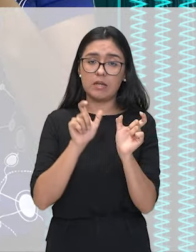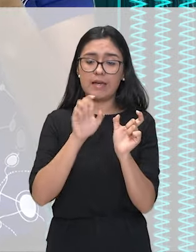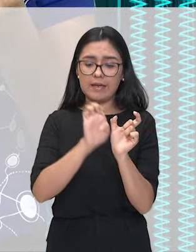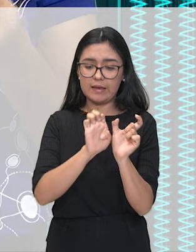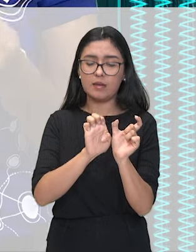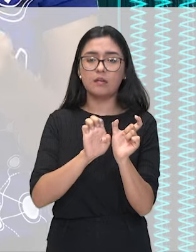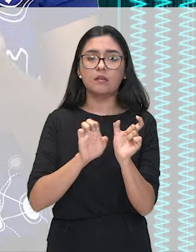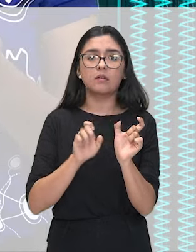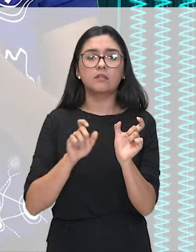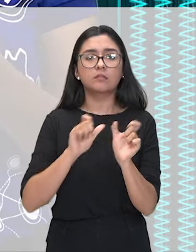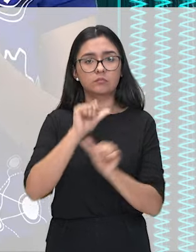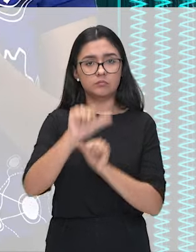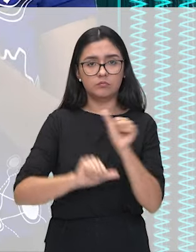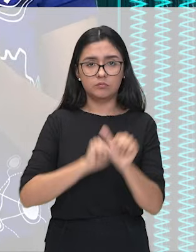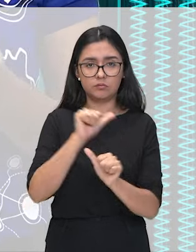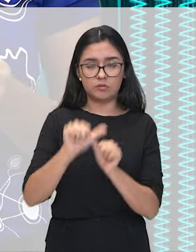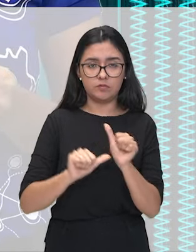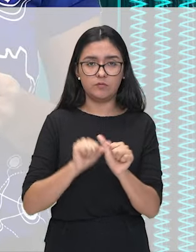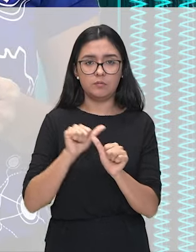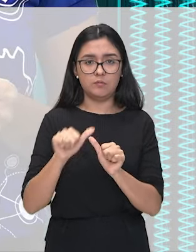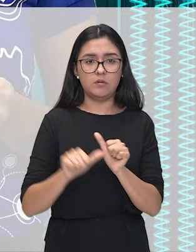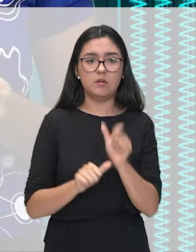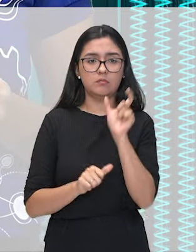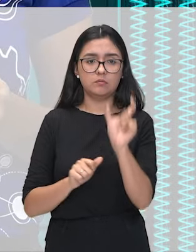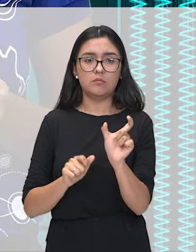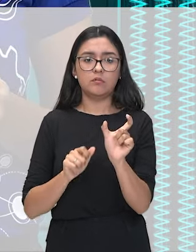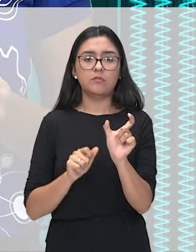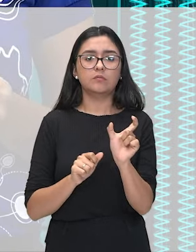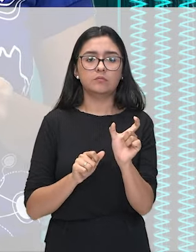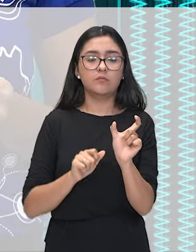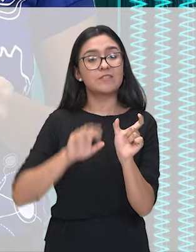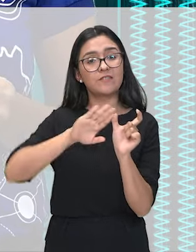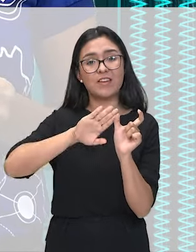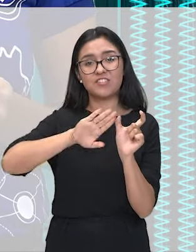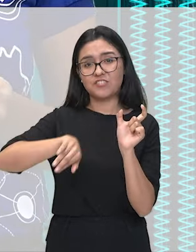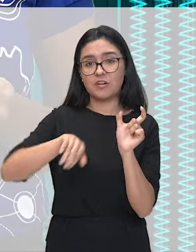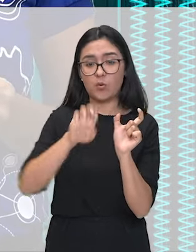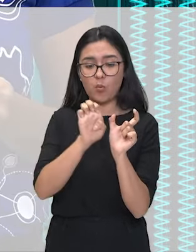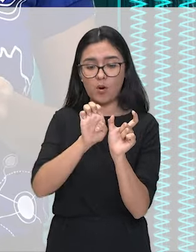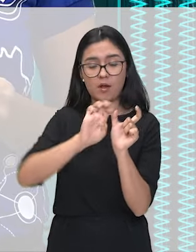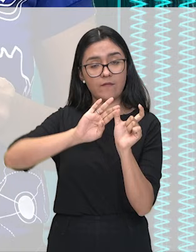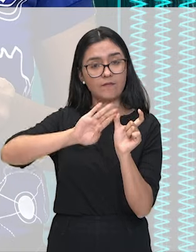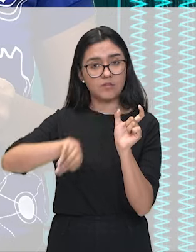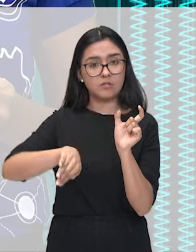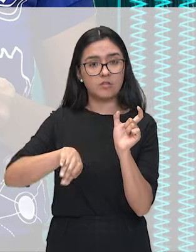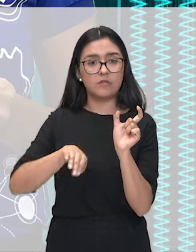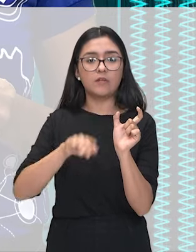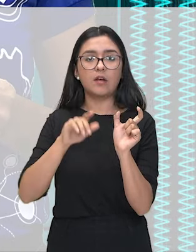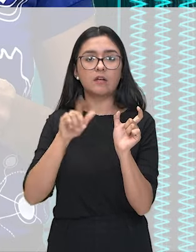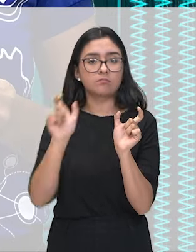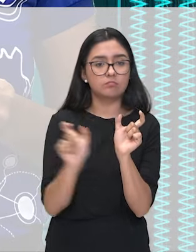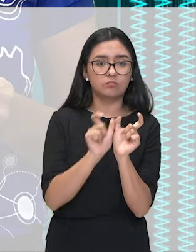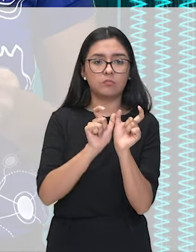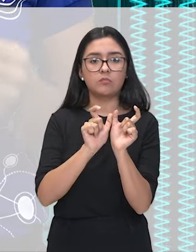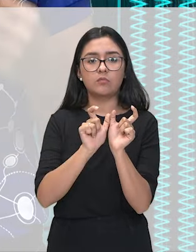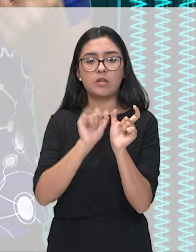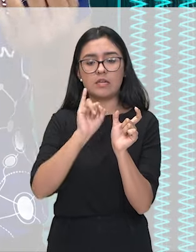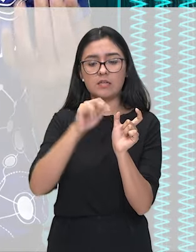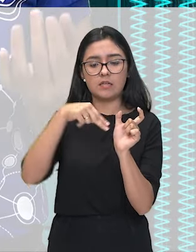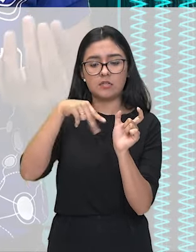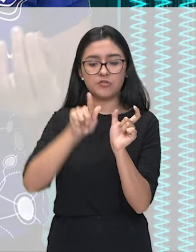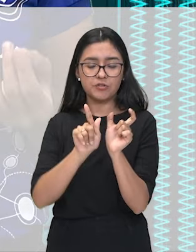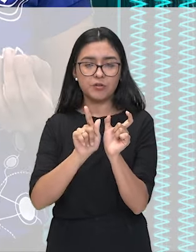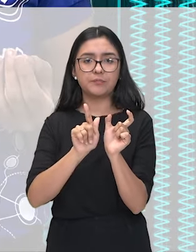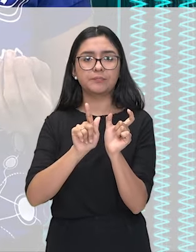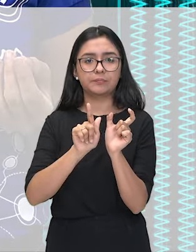hora de você transformar para o gerúndio você vai tirar o e daqui ó vai colocar ing no lugar do e tudo bem então